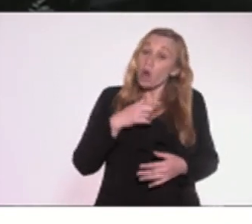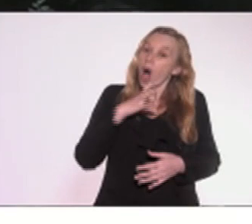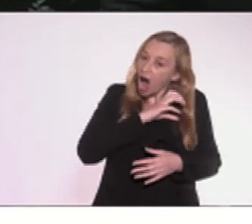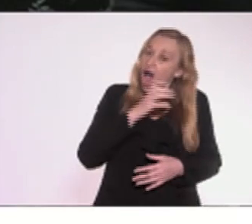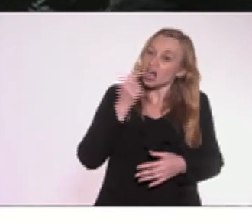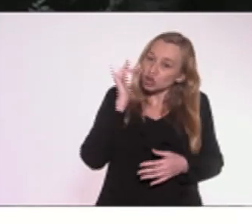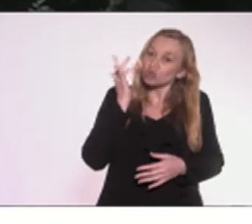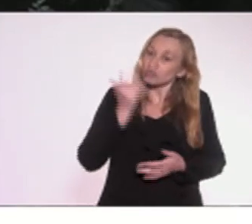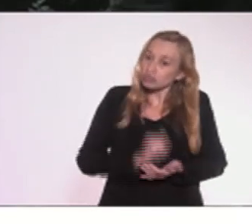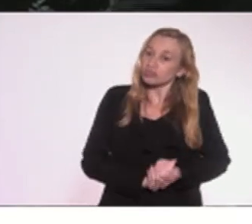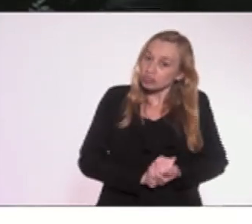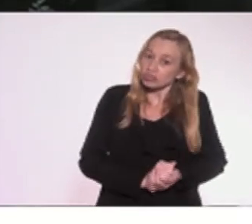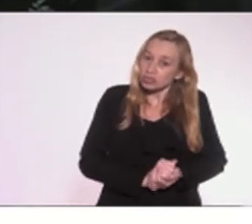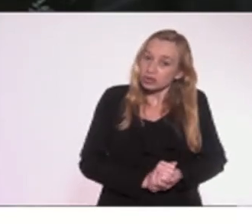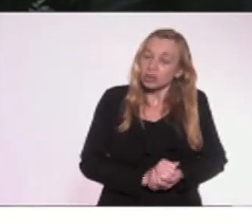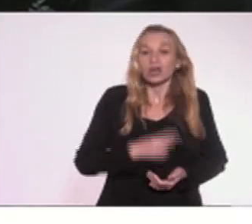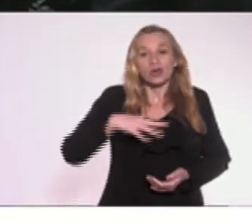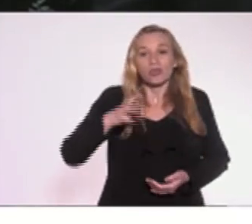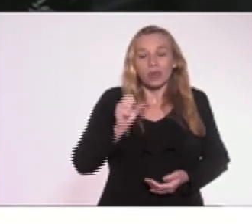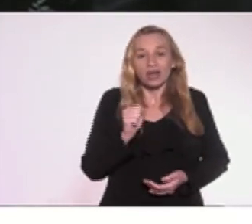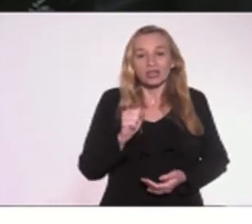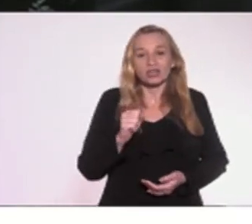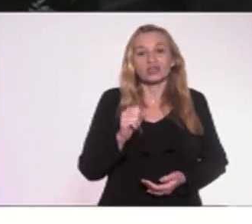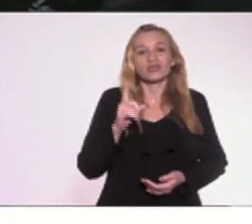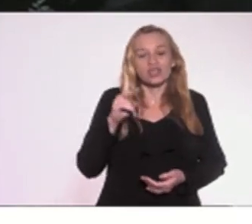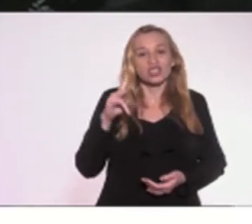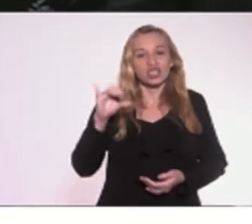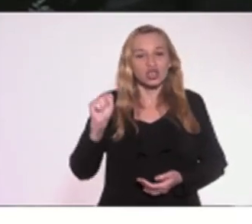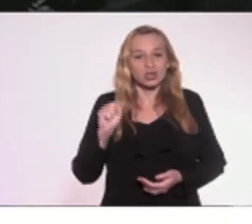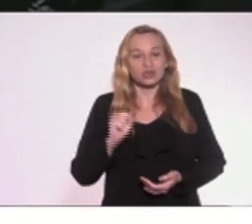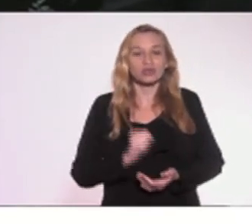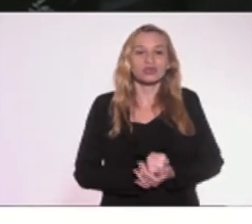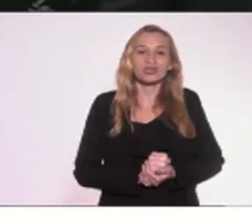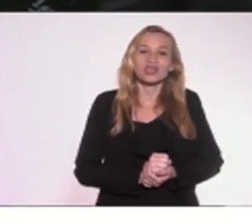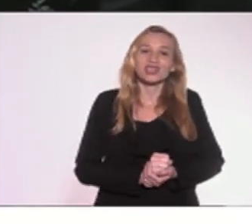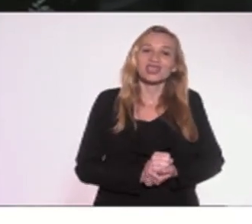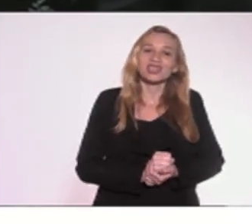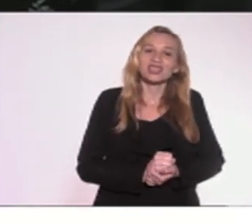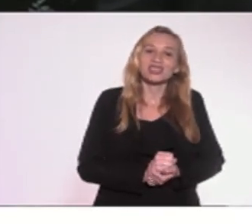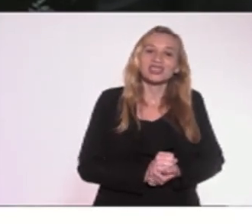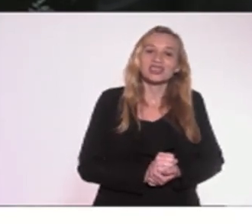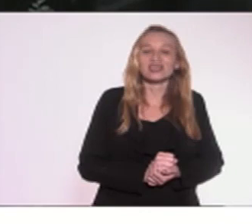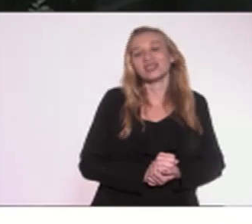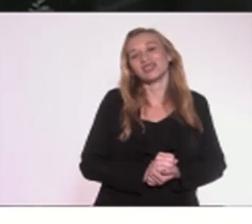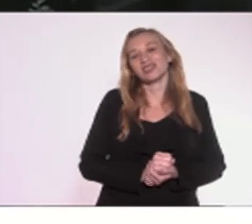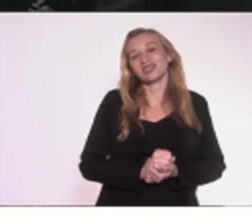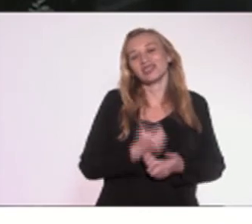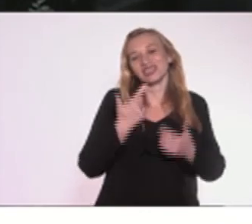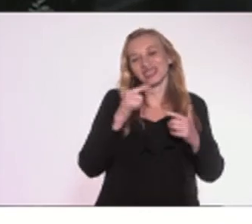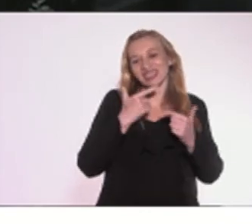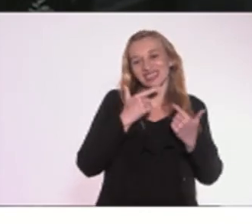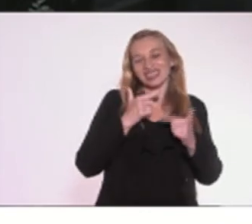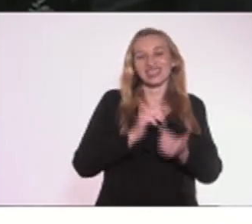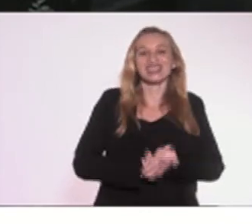acredita? Aí o Marcos Vinícius, a Carminha foi agraciada, está feliz, né,